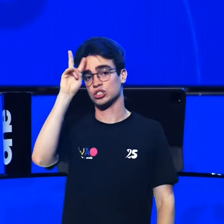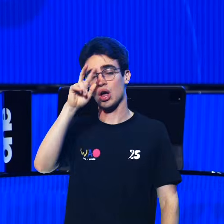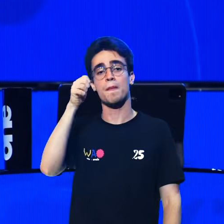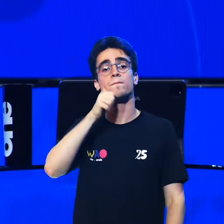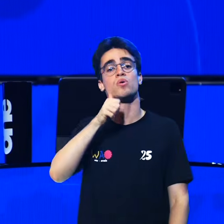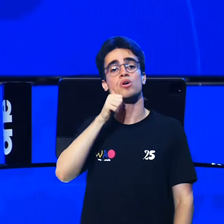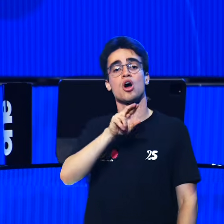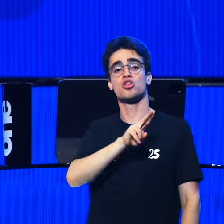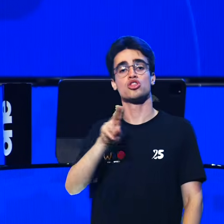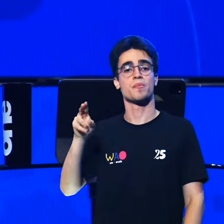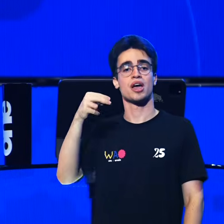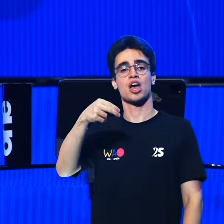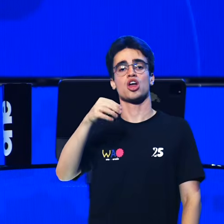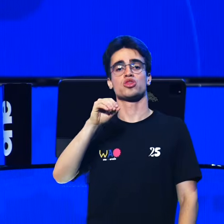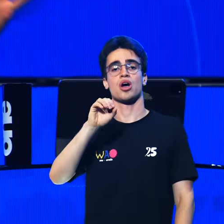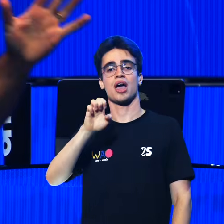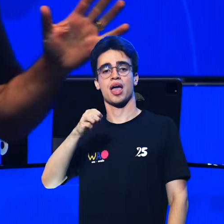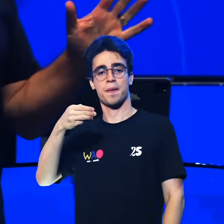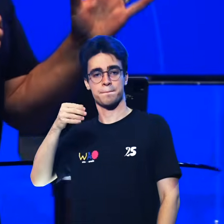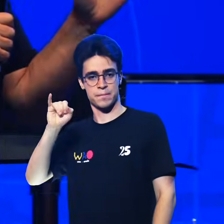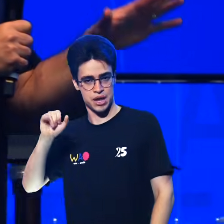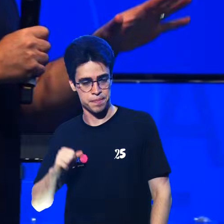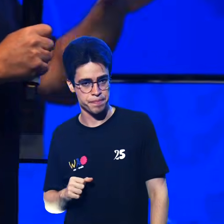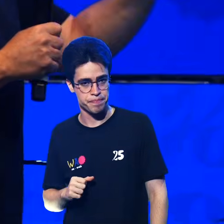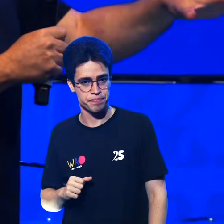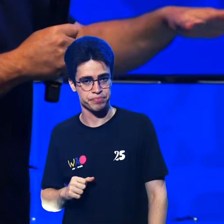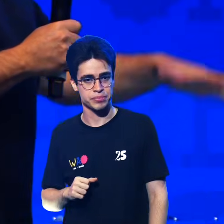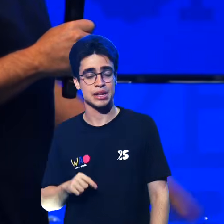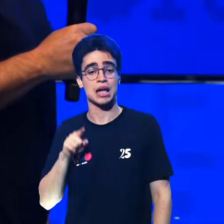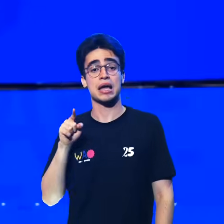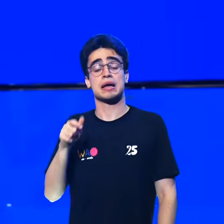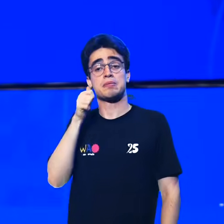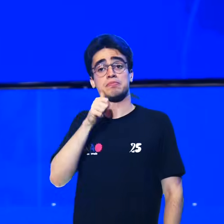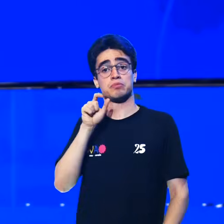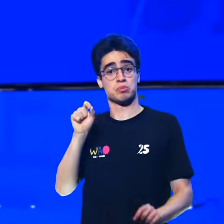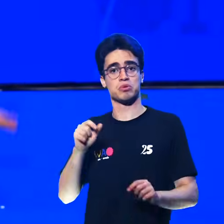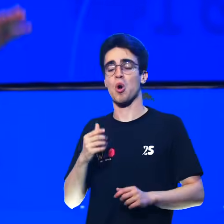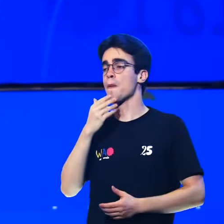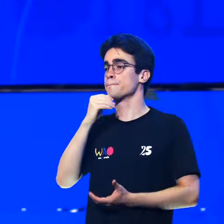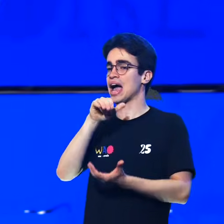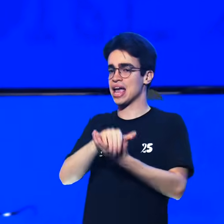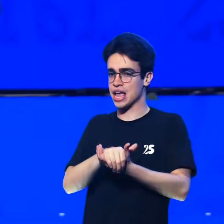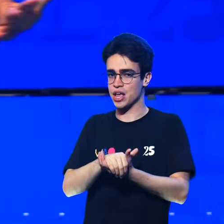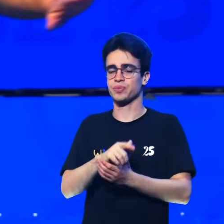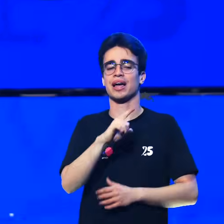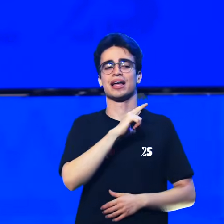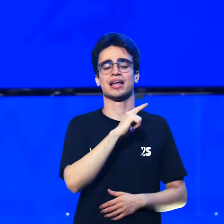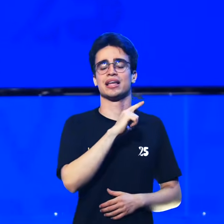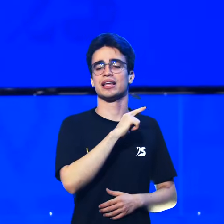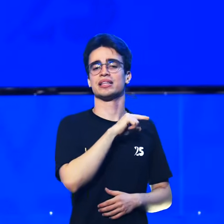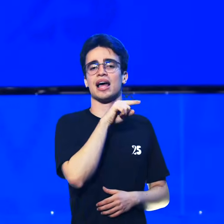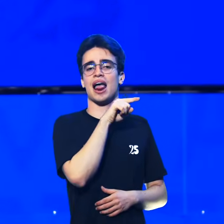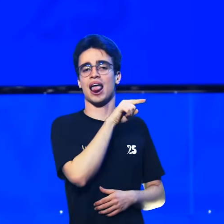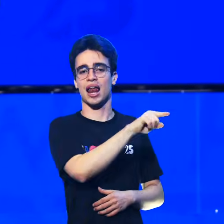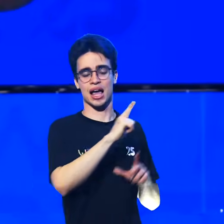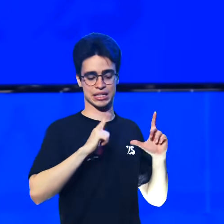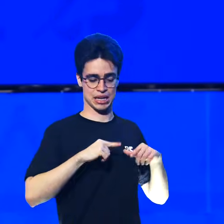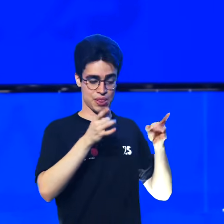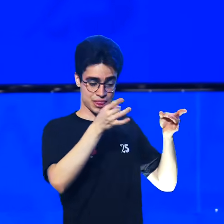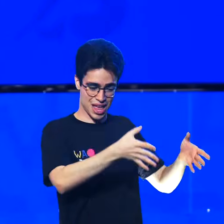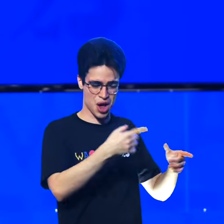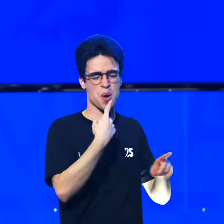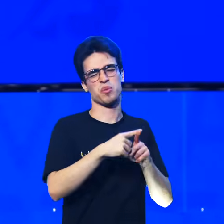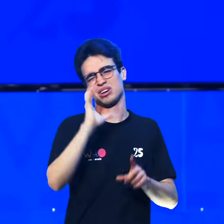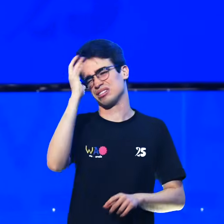Noemi. Seu marido decide sair de Israel, porque a fome, a